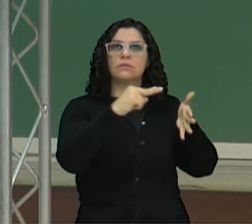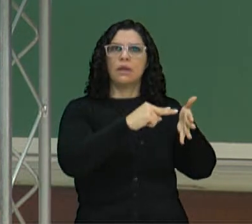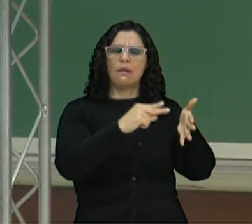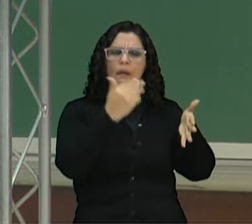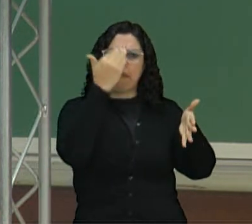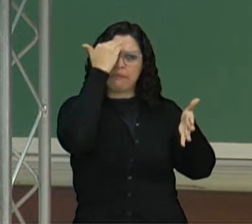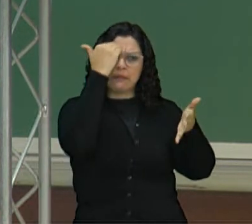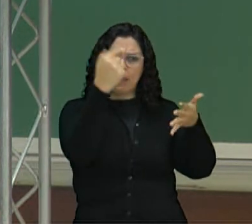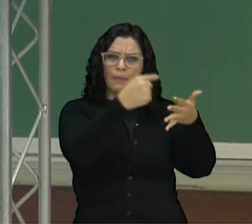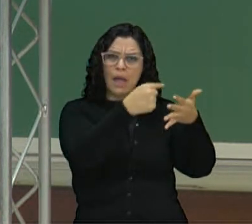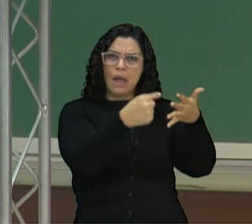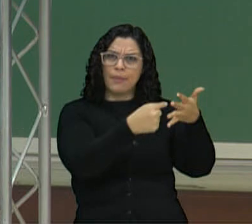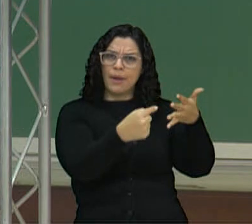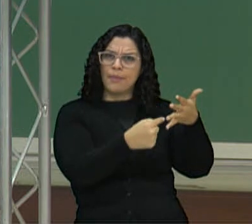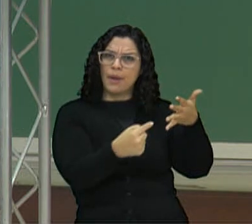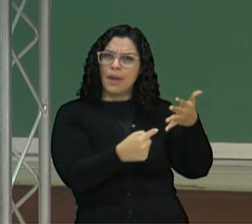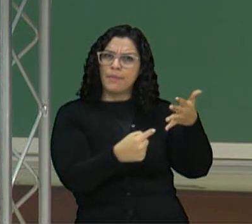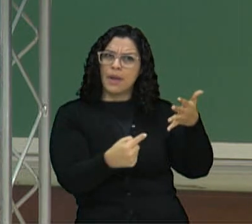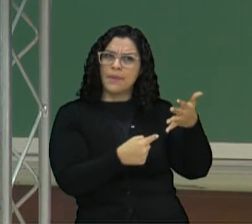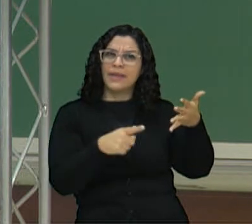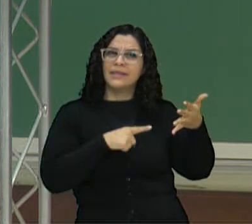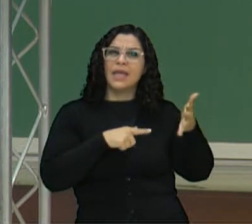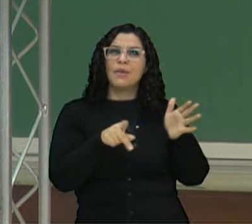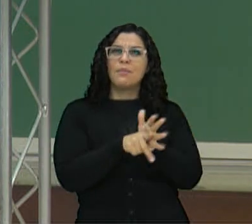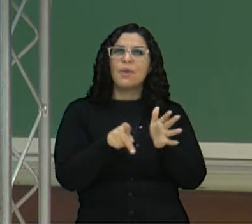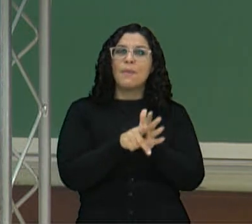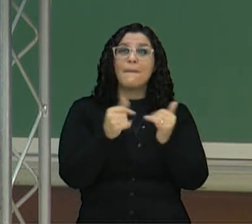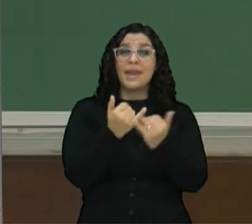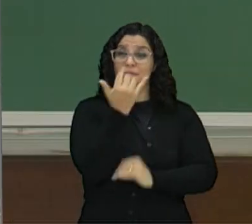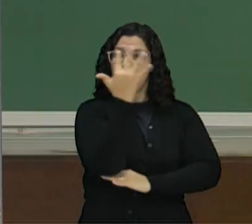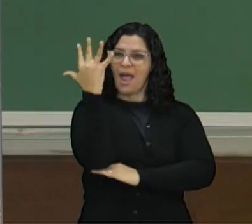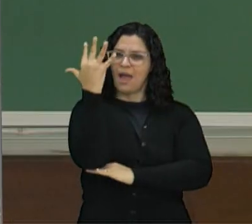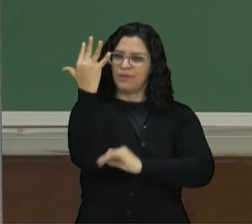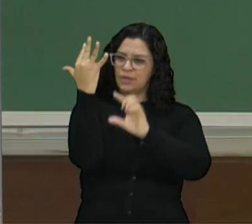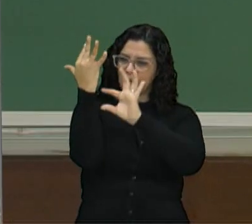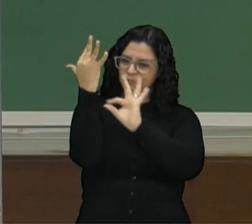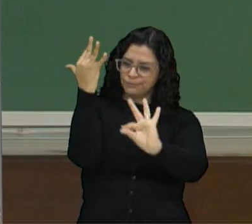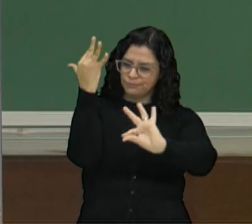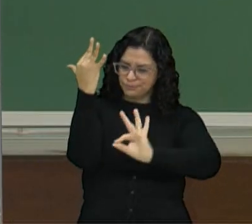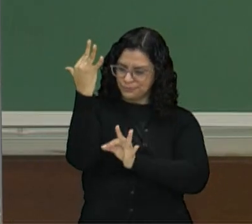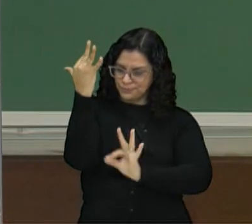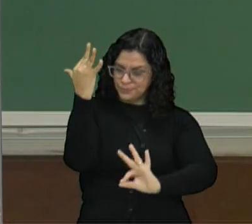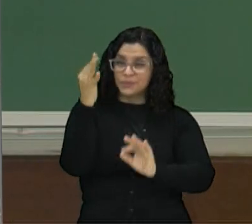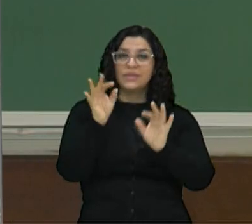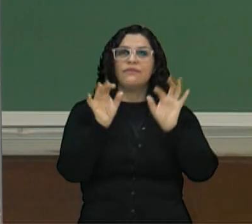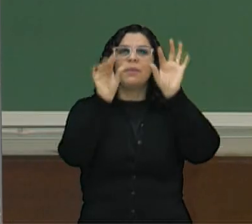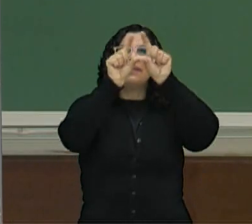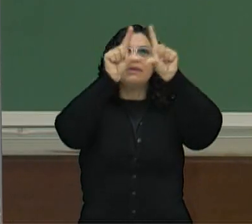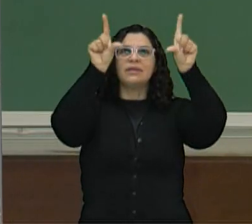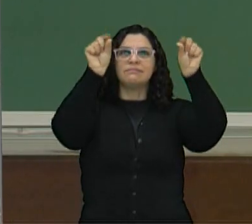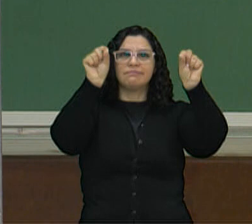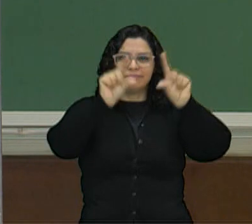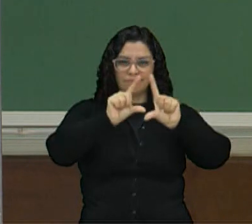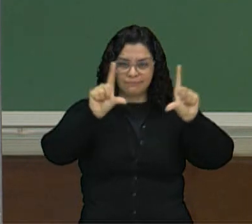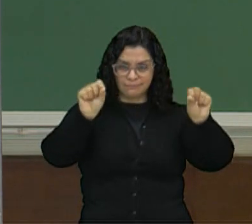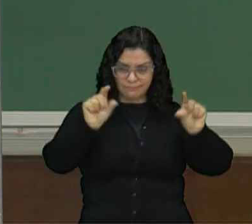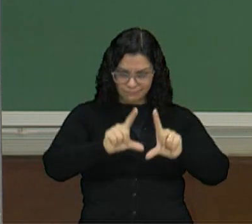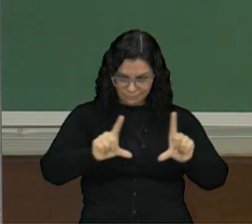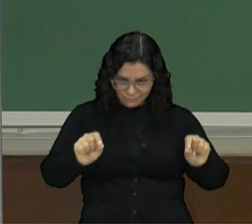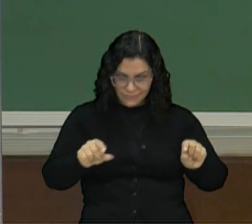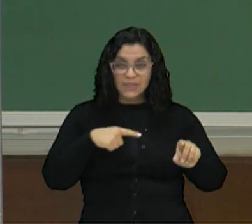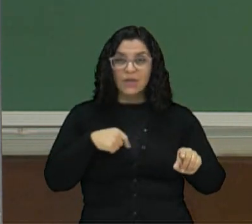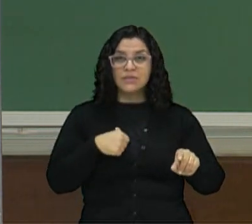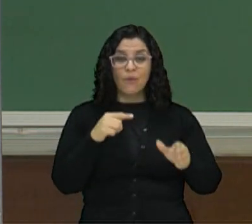essa classificação, foram criadas as árvores filogenéticas, que são diagramas, são formas de você desenhar